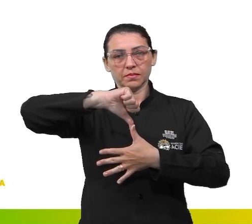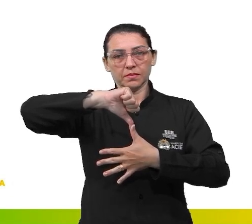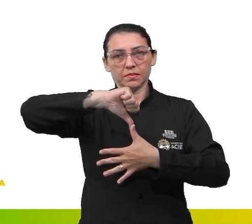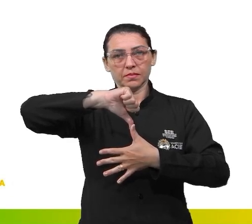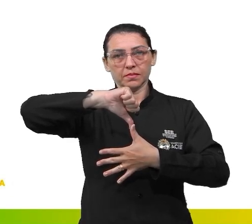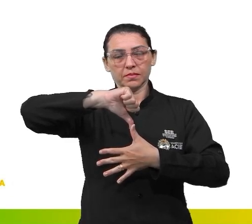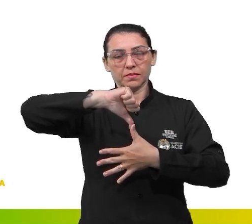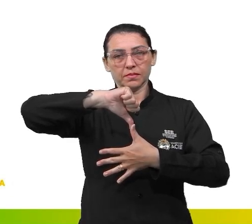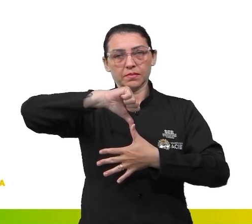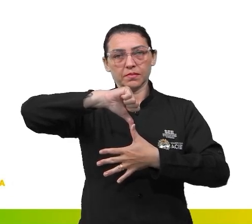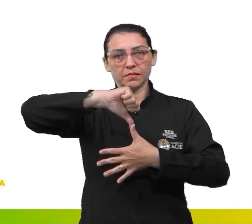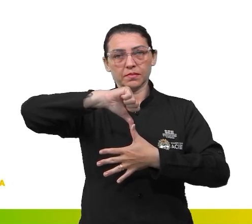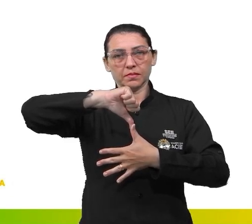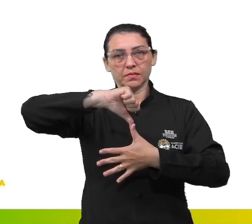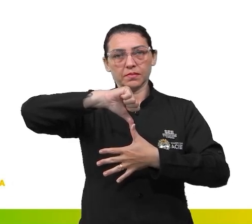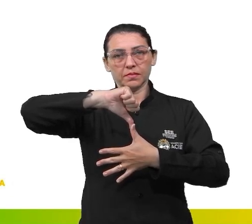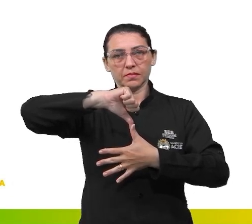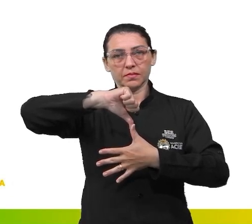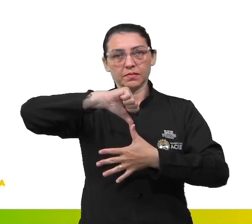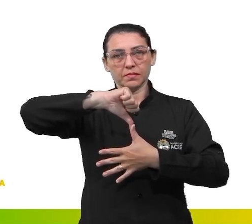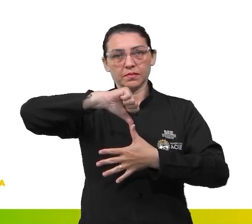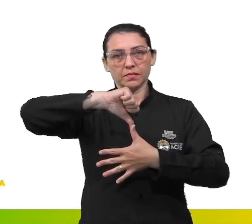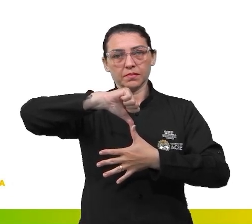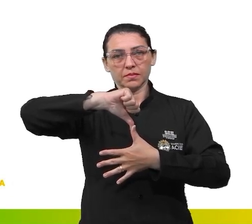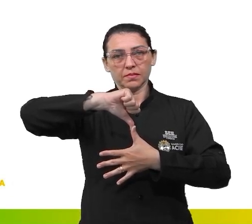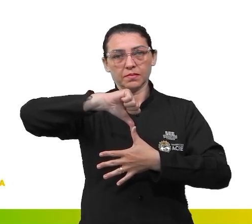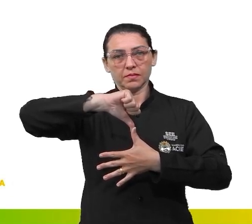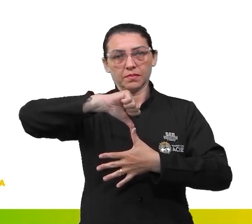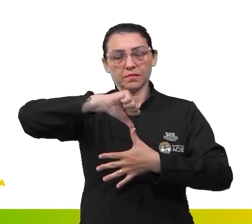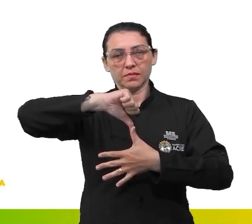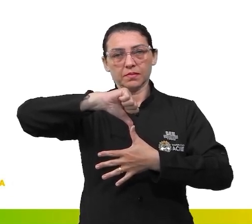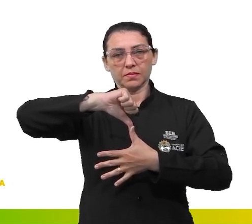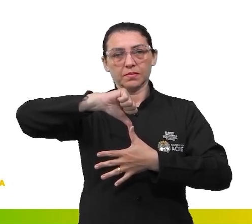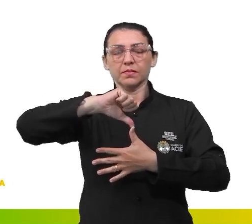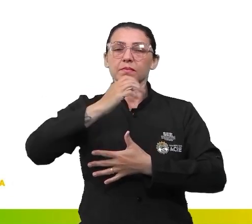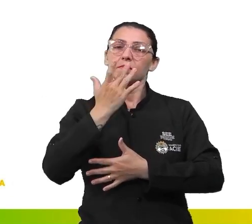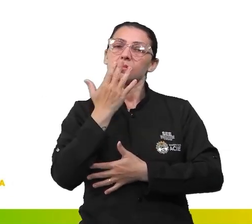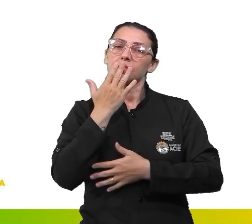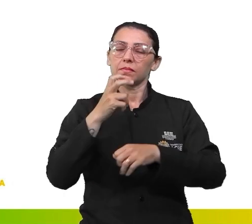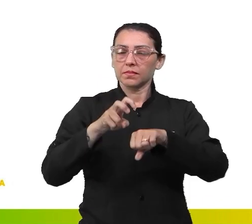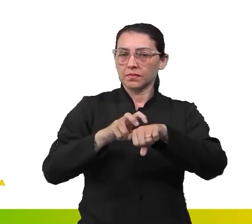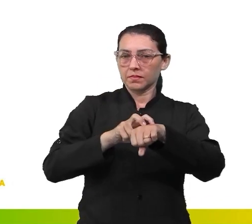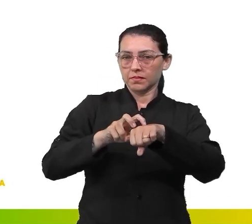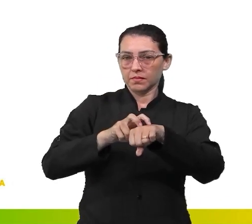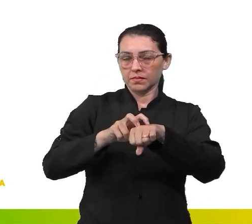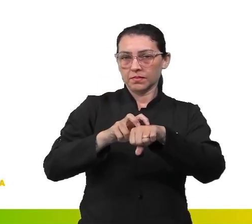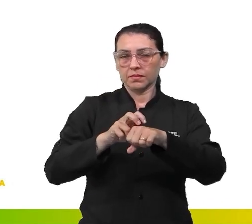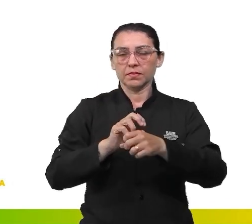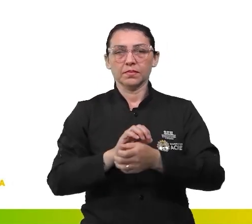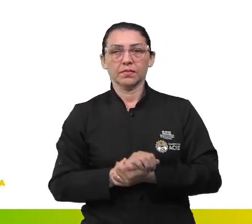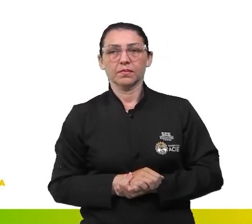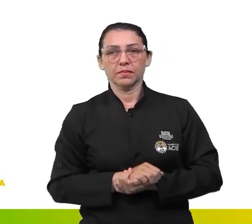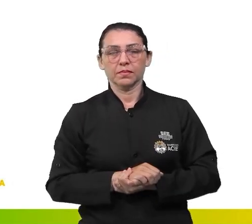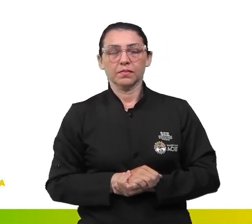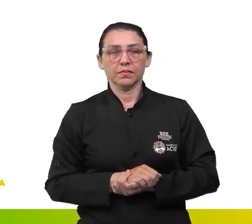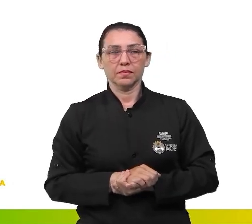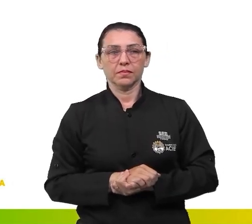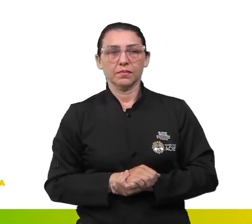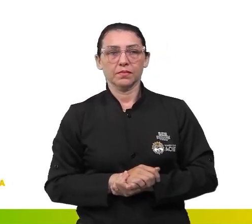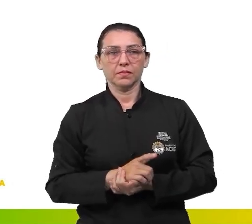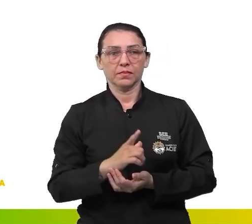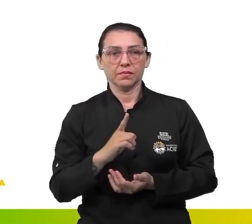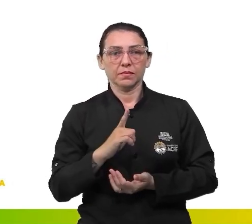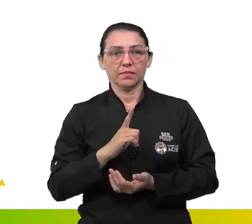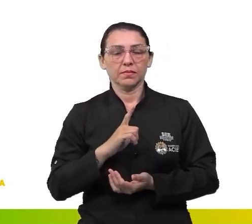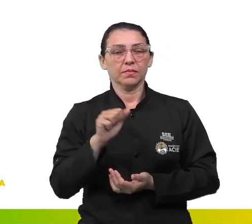no finalzinho, a América do Sul, representada na cor verde. E é isso, pessoal. A gente tem o